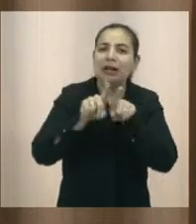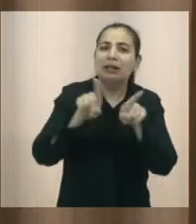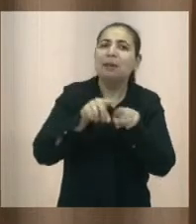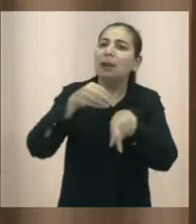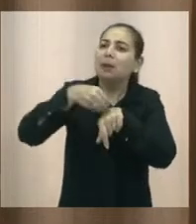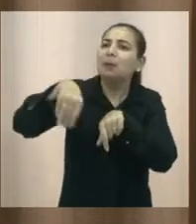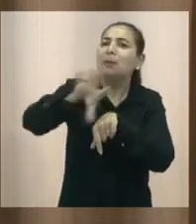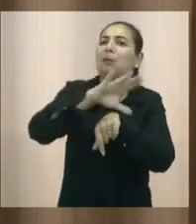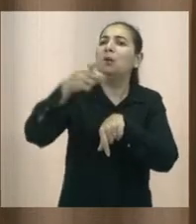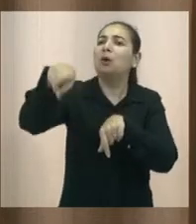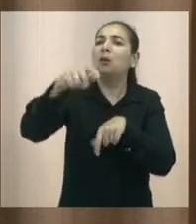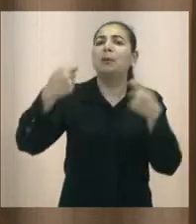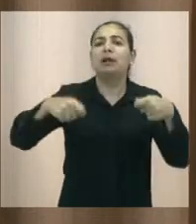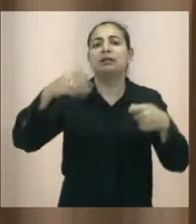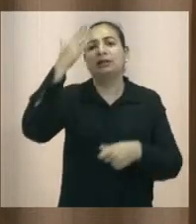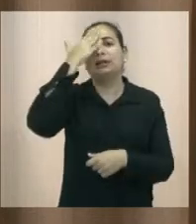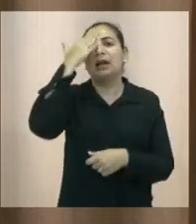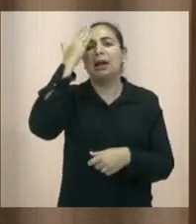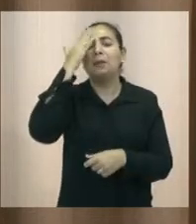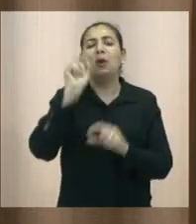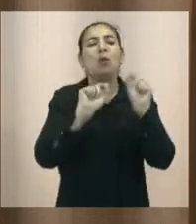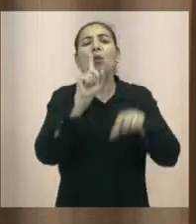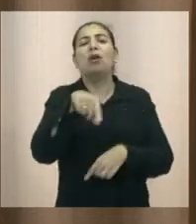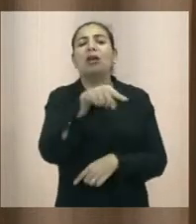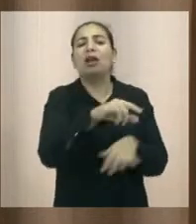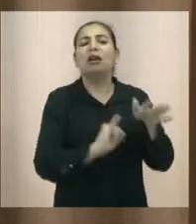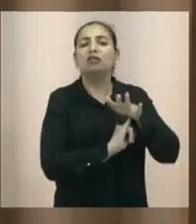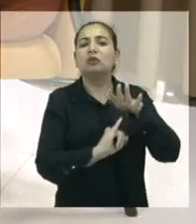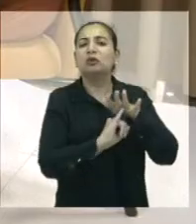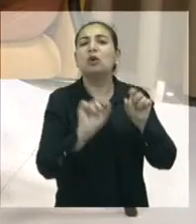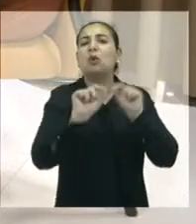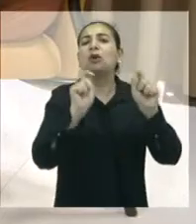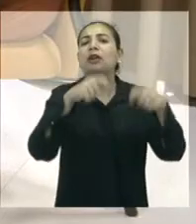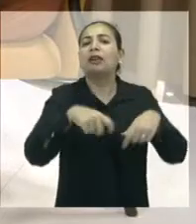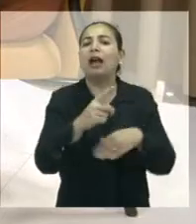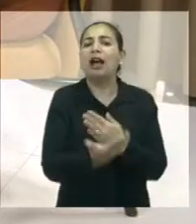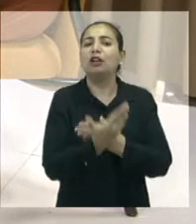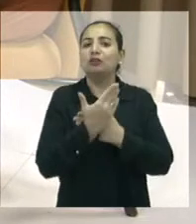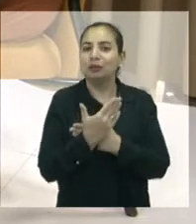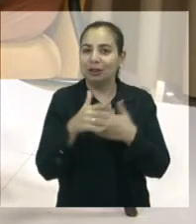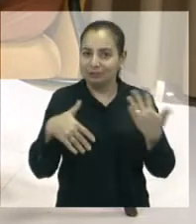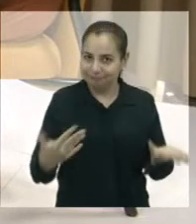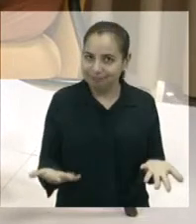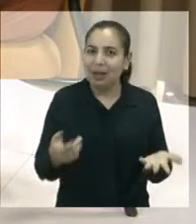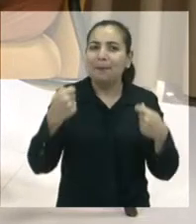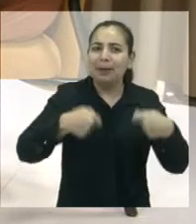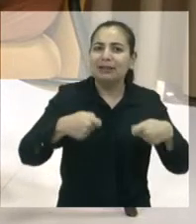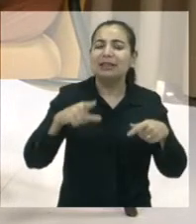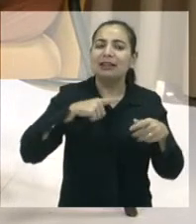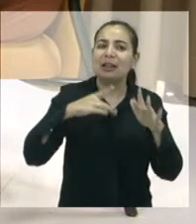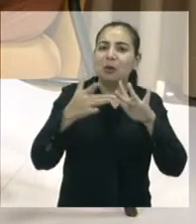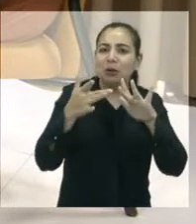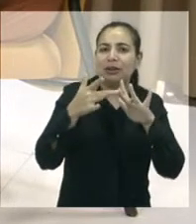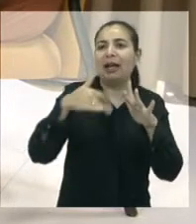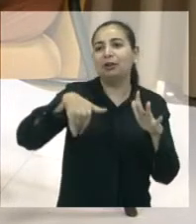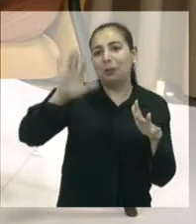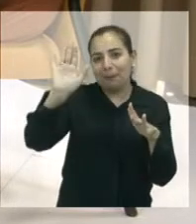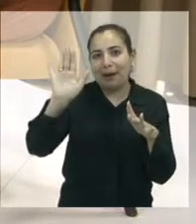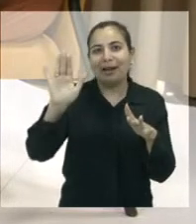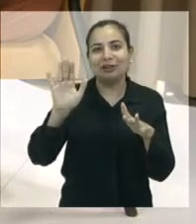a Defensoria e de quanto ela pode fazer na vida de cada um. Se aproximando ainda mais do cidadão, né? Vereadora, a gente